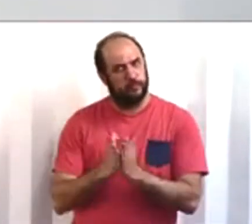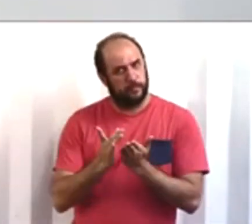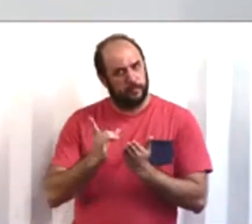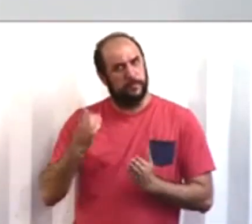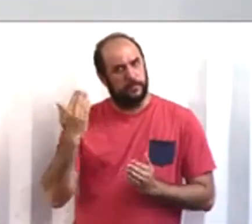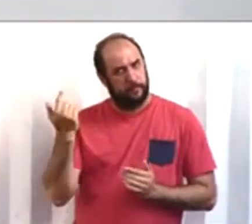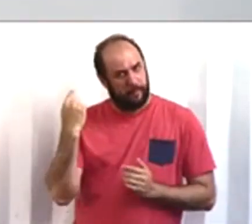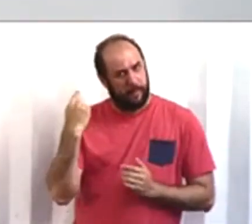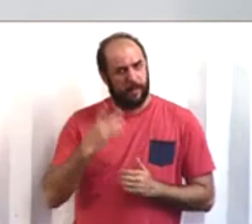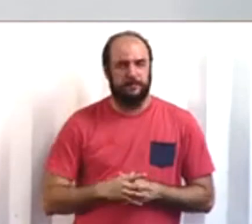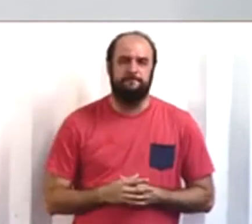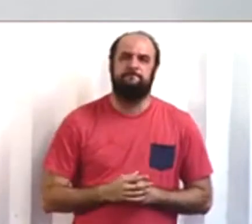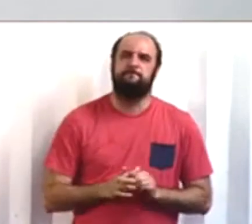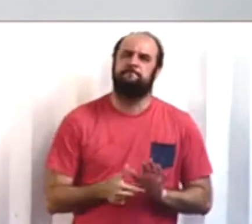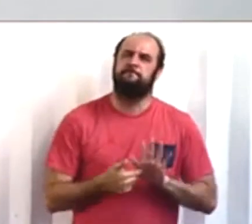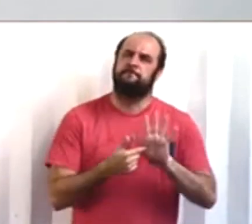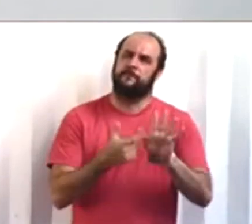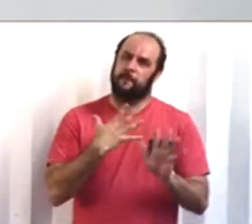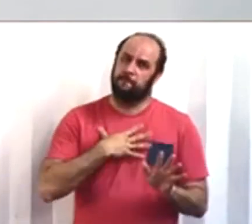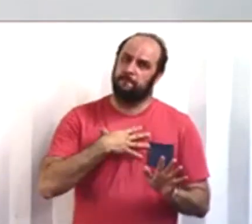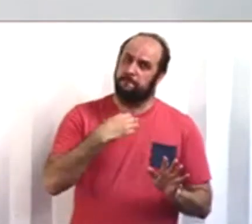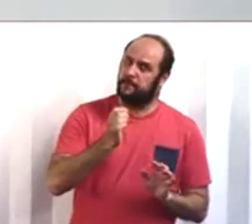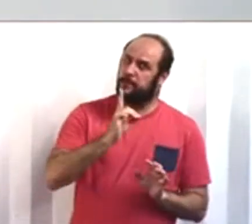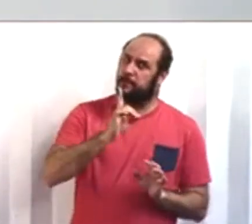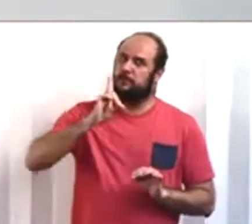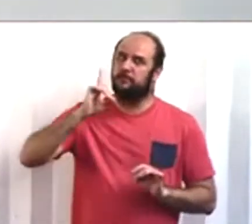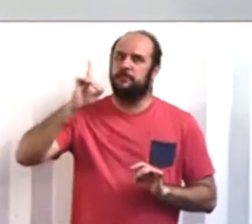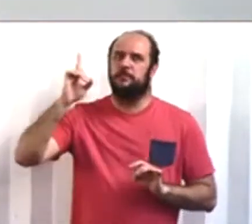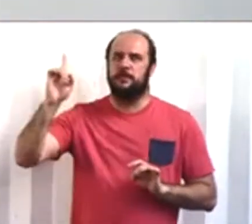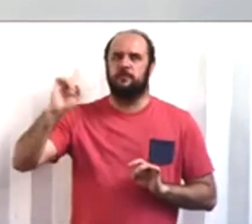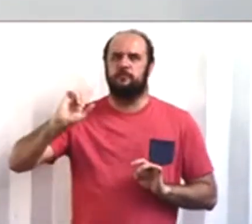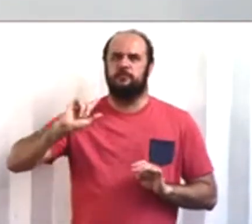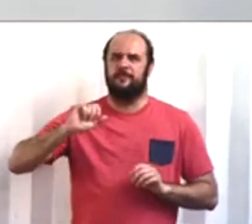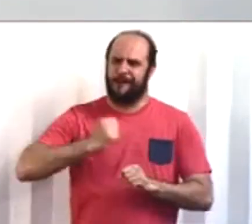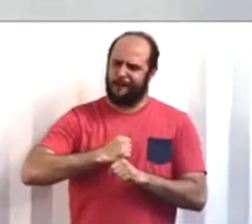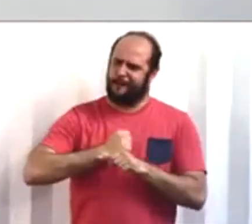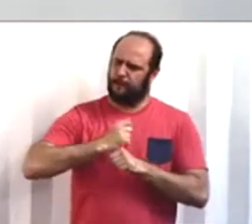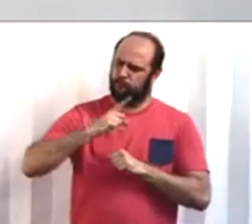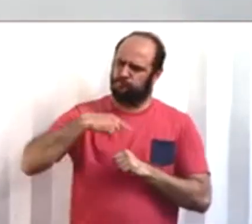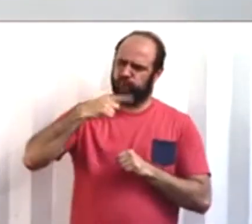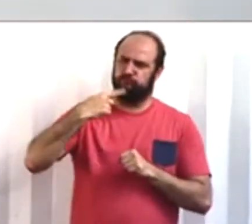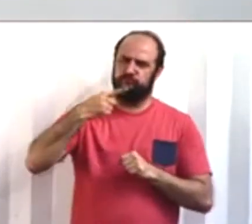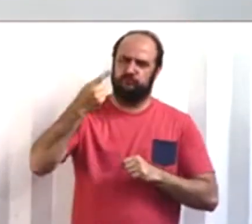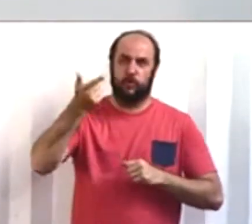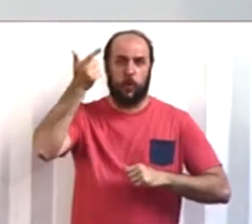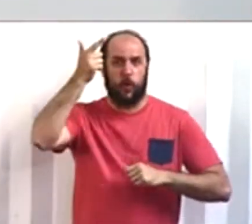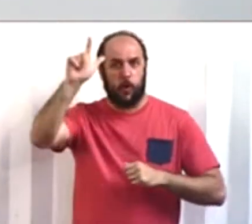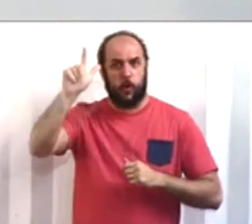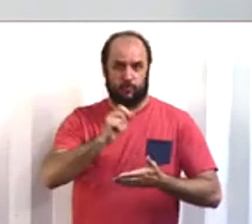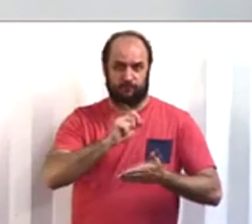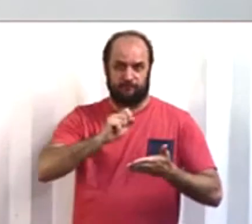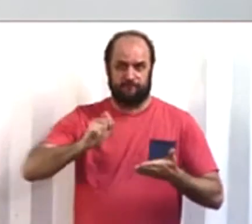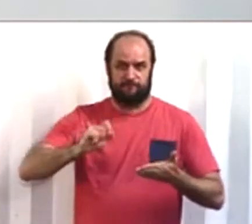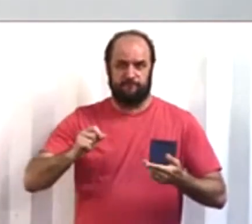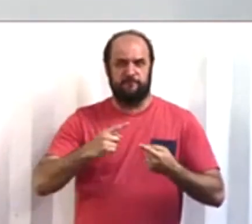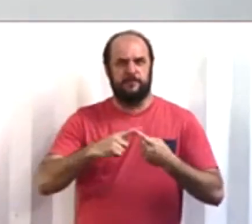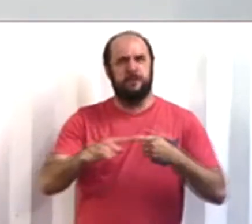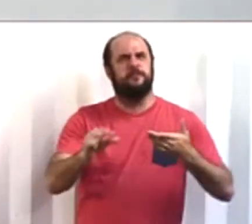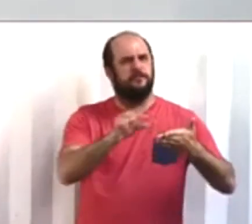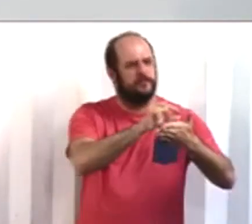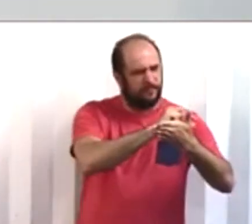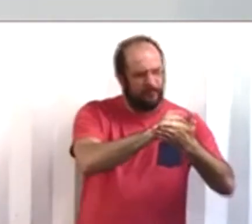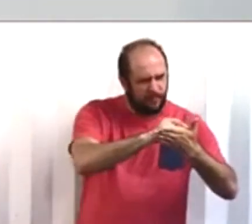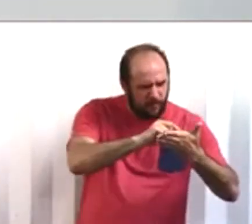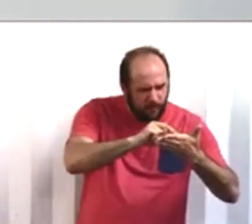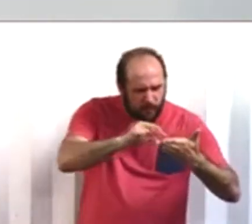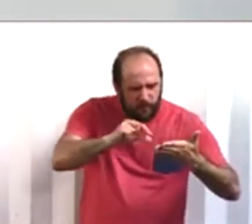Escrituras, mostra que Filho de Deus é uma inferência que é dada após, mas todo o primeiro versículo